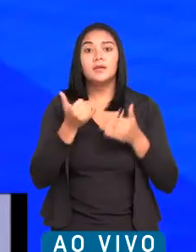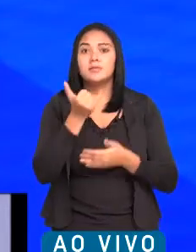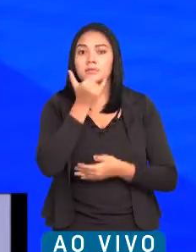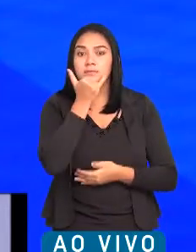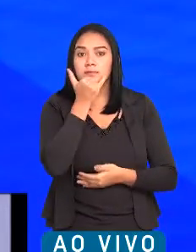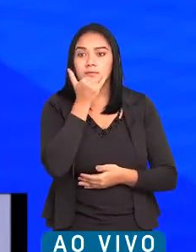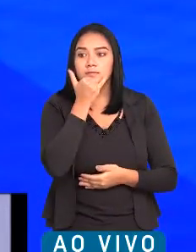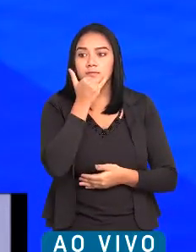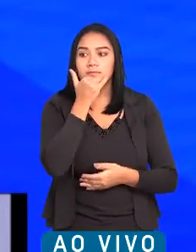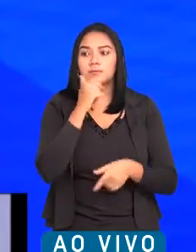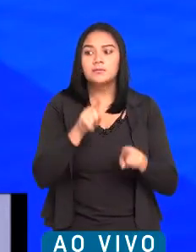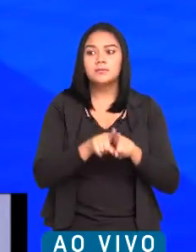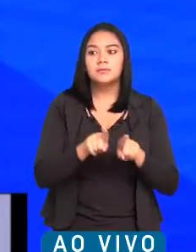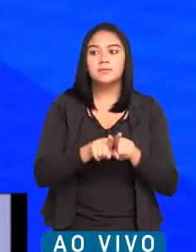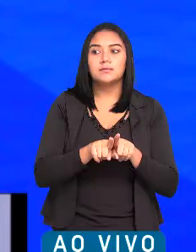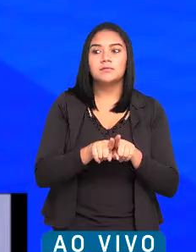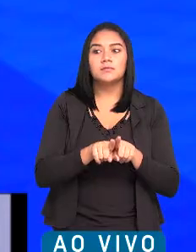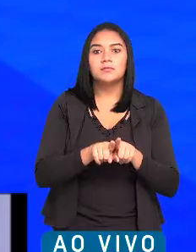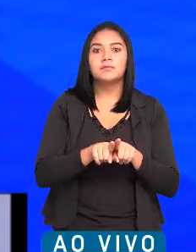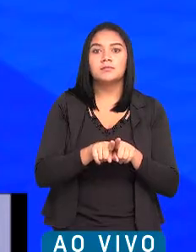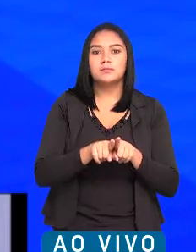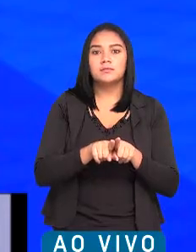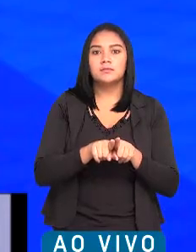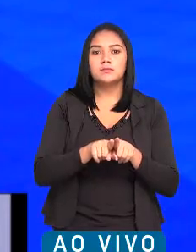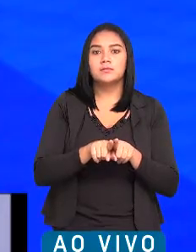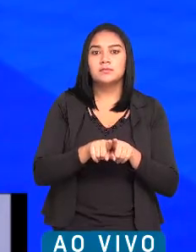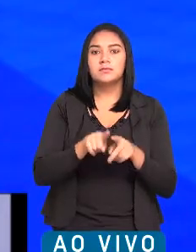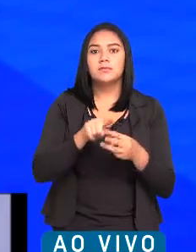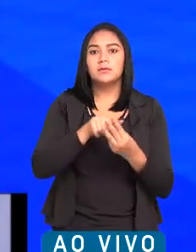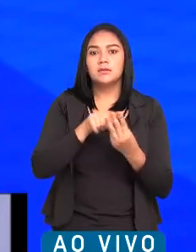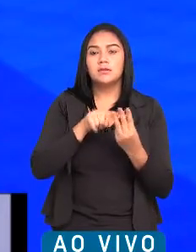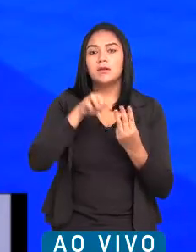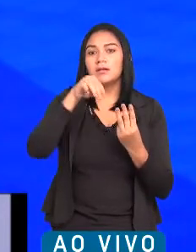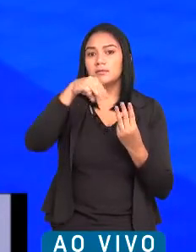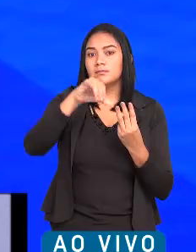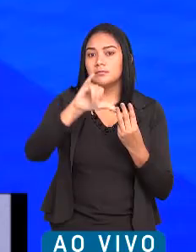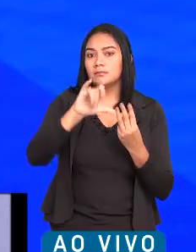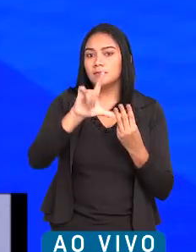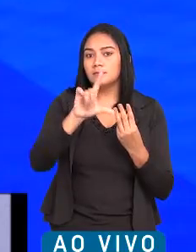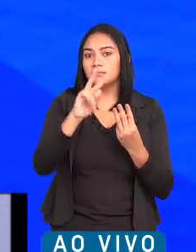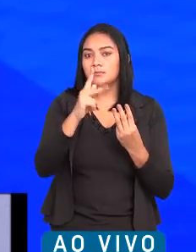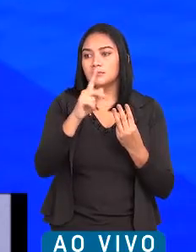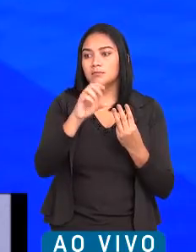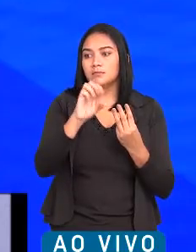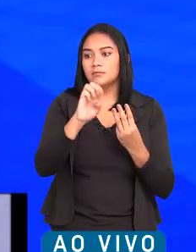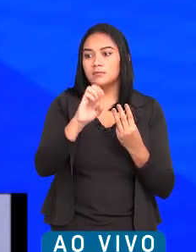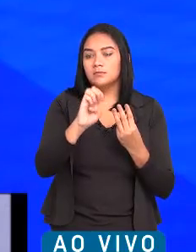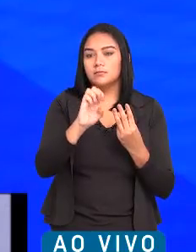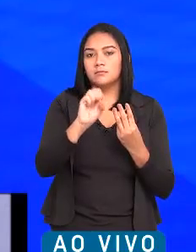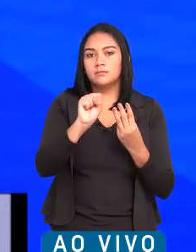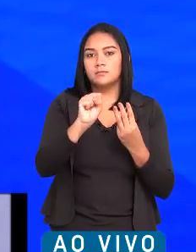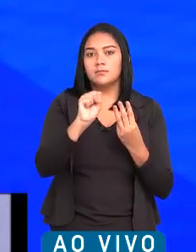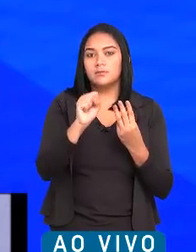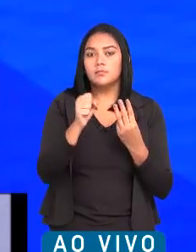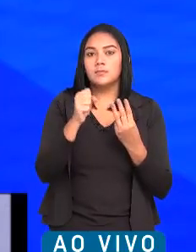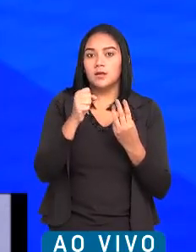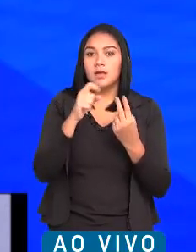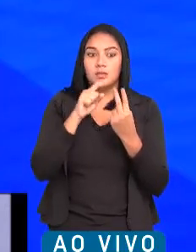3 milhões e 300 emprego, é 2 milhões e 200. Eu gostaria que o Kleber Montezuma